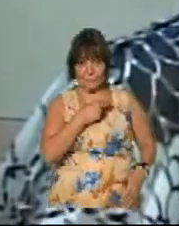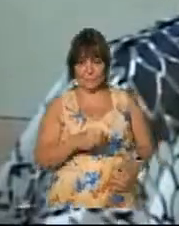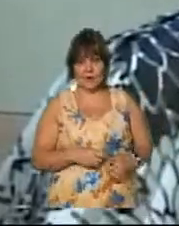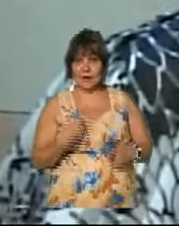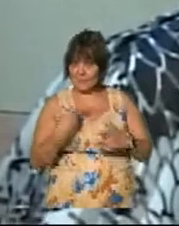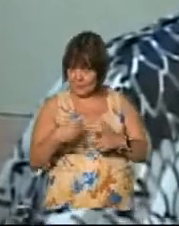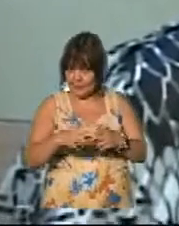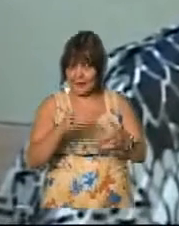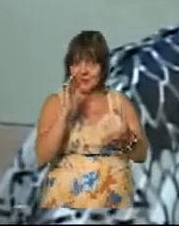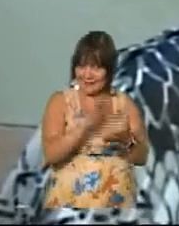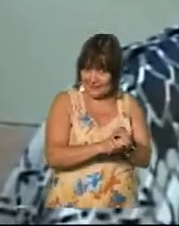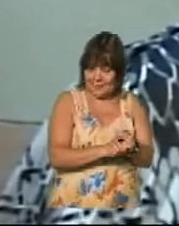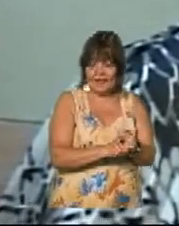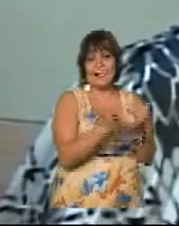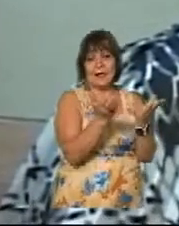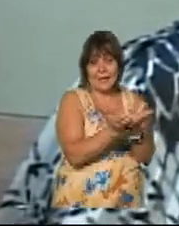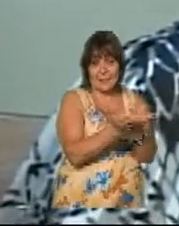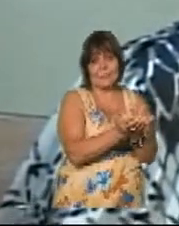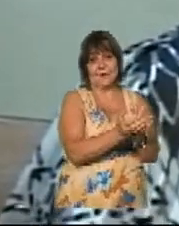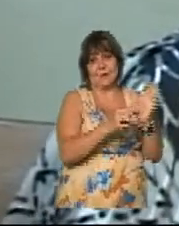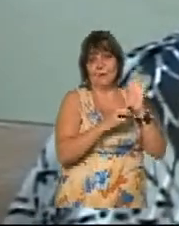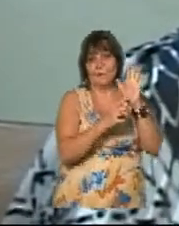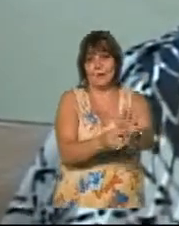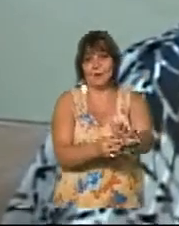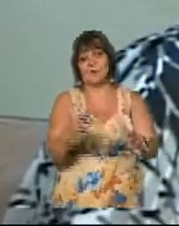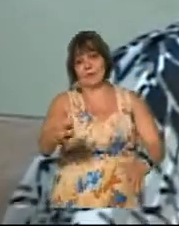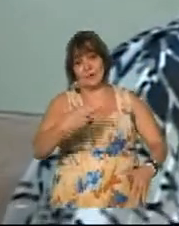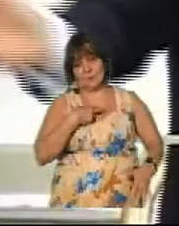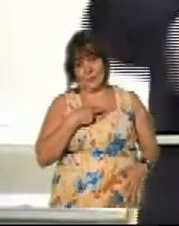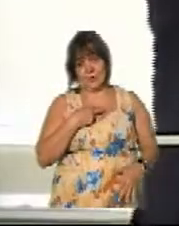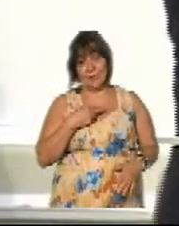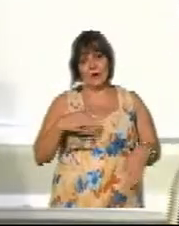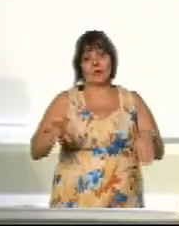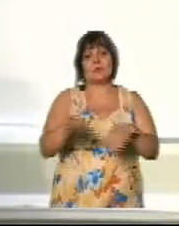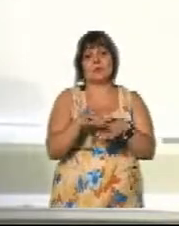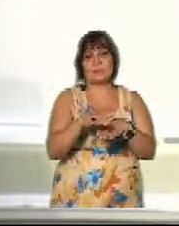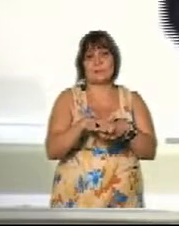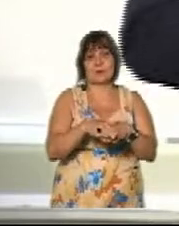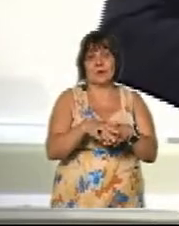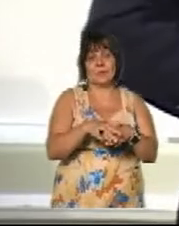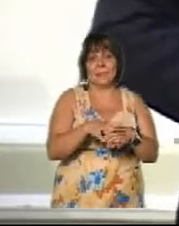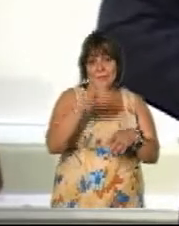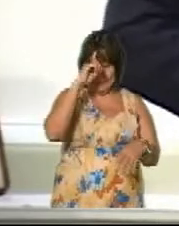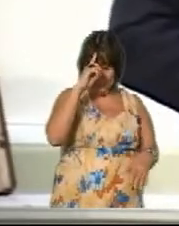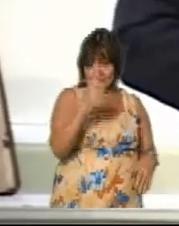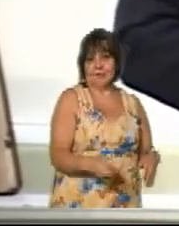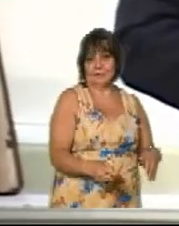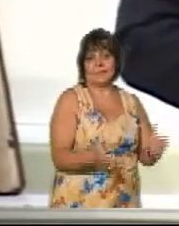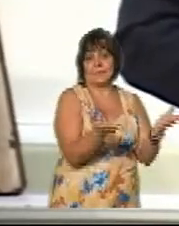resposta. É sobre a tua palavra, mestre Rabi, que eu vou lançar as minhas